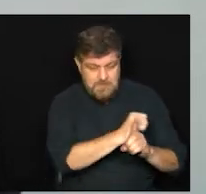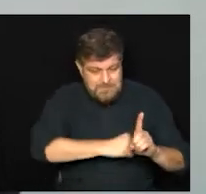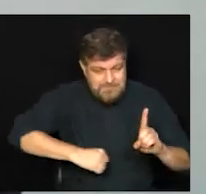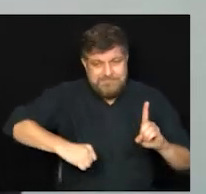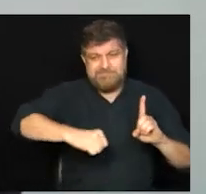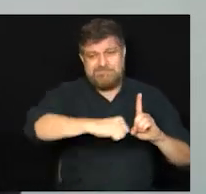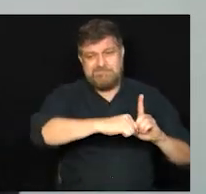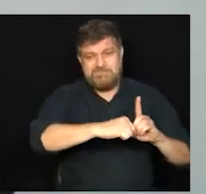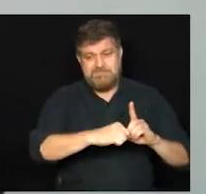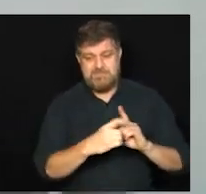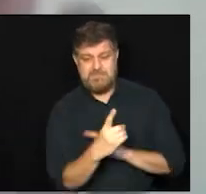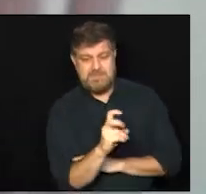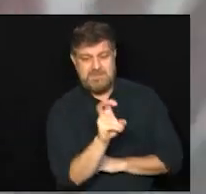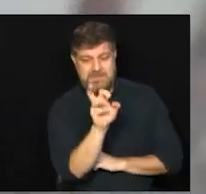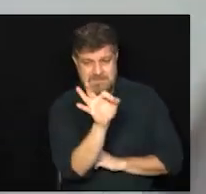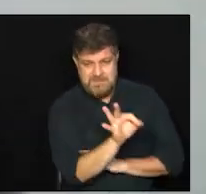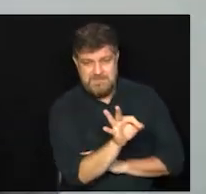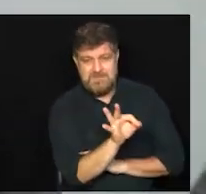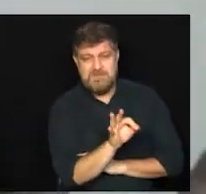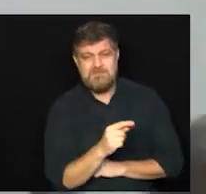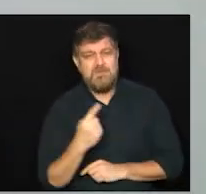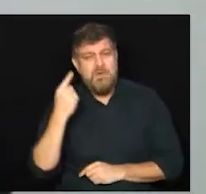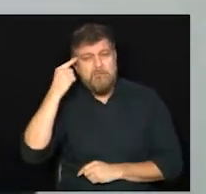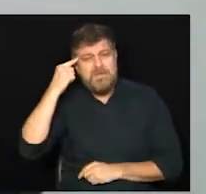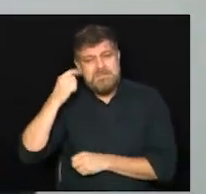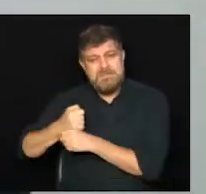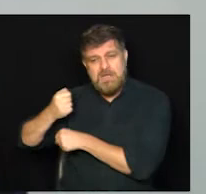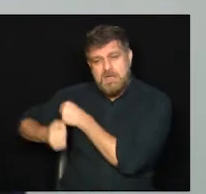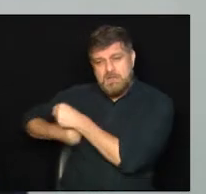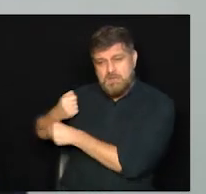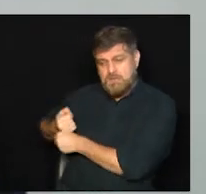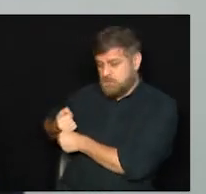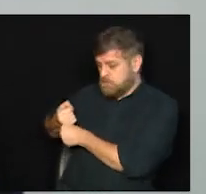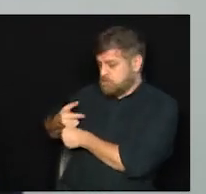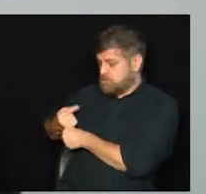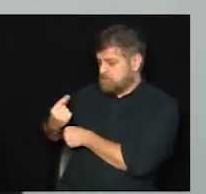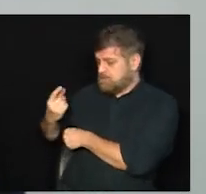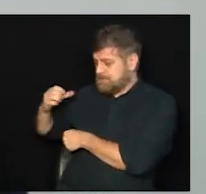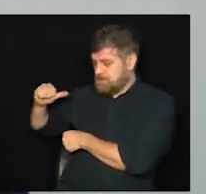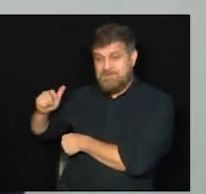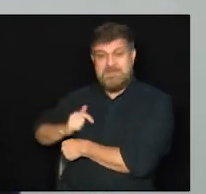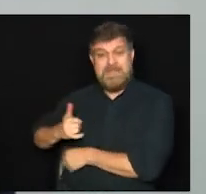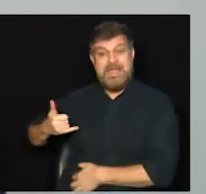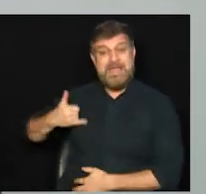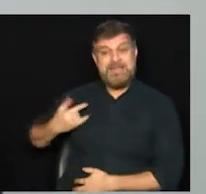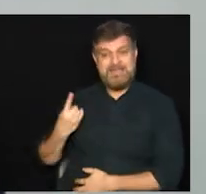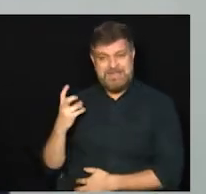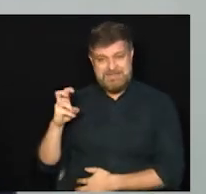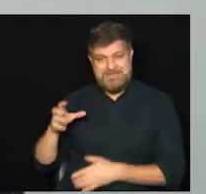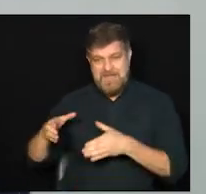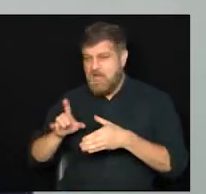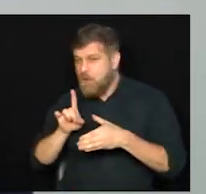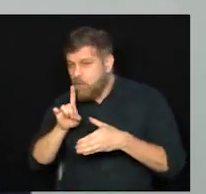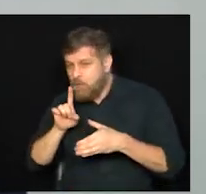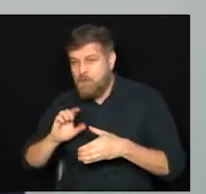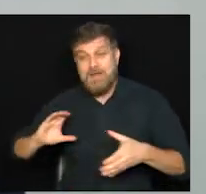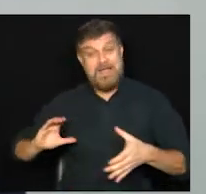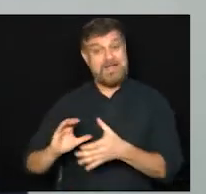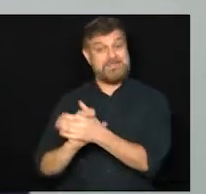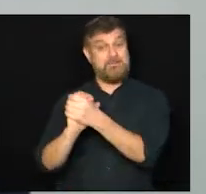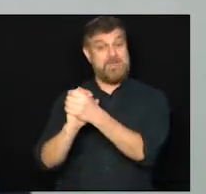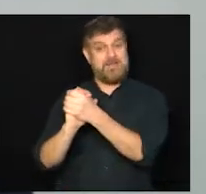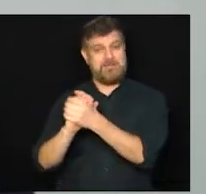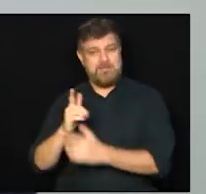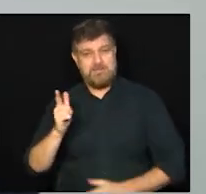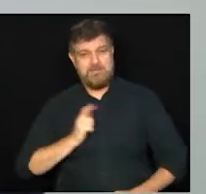a 15%. Vamos pegar o ano de 2019. A gente faz festa de 15 anos, a gente faz casamento, a gente